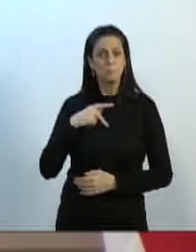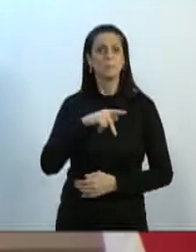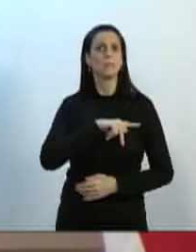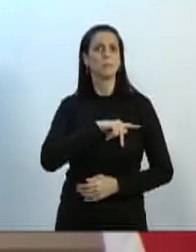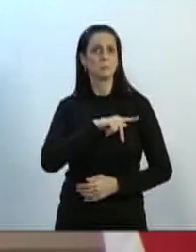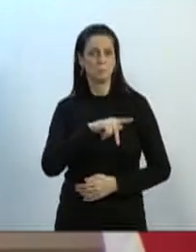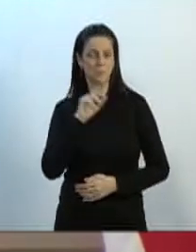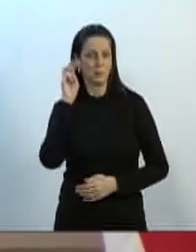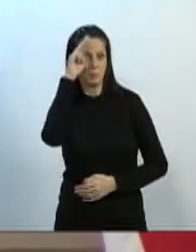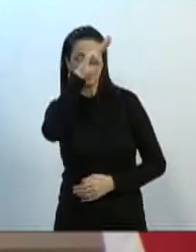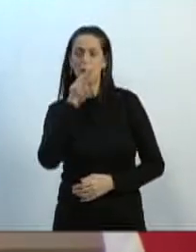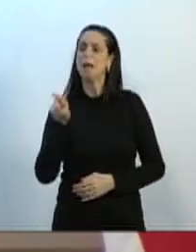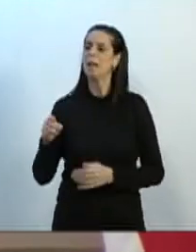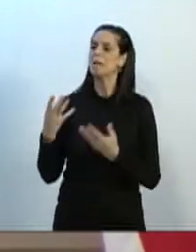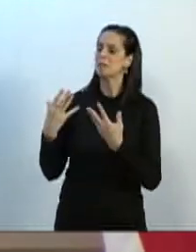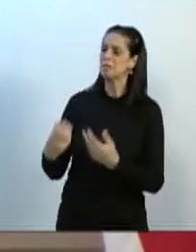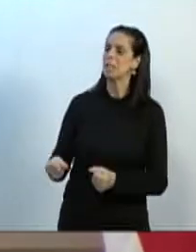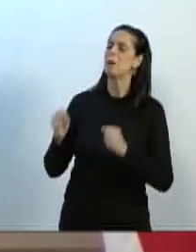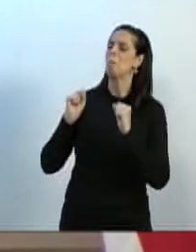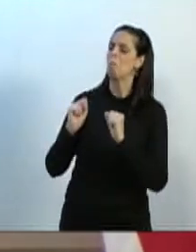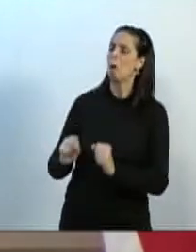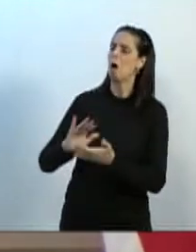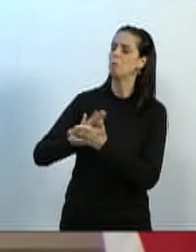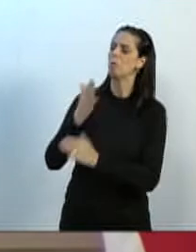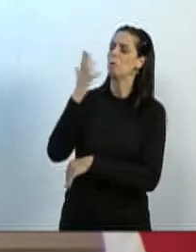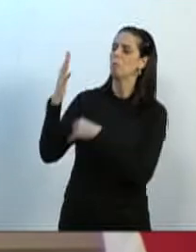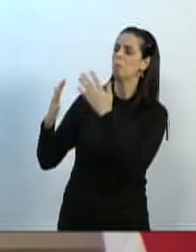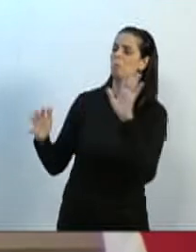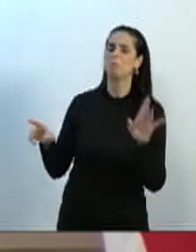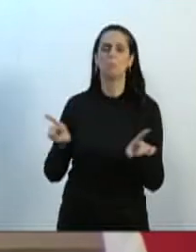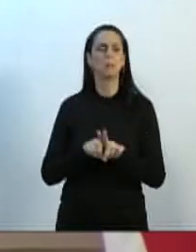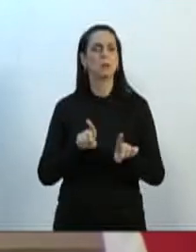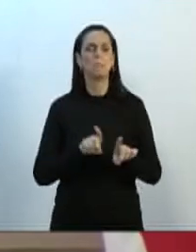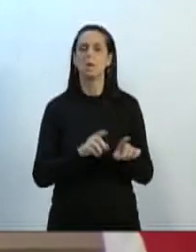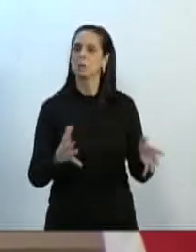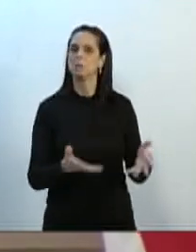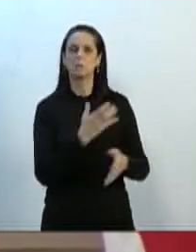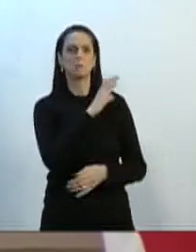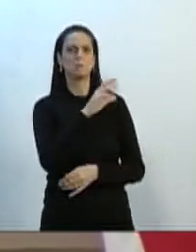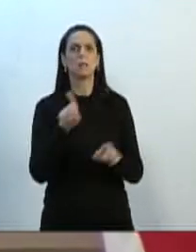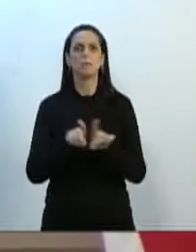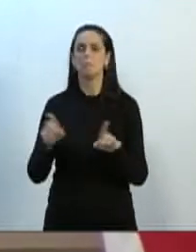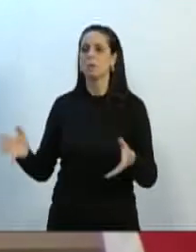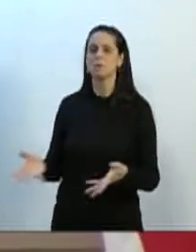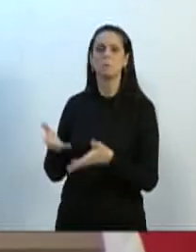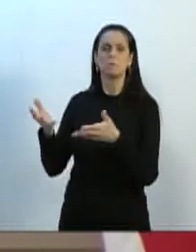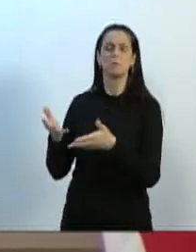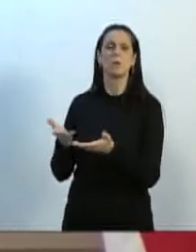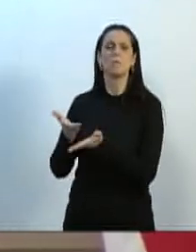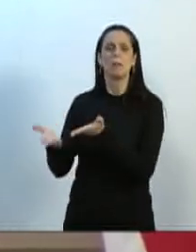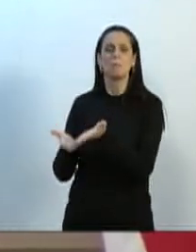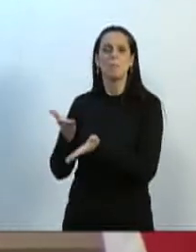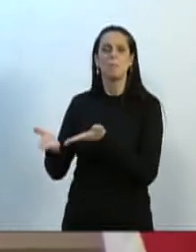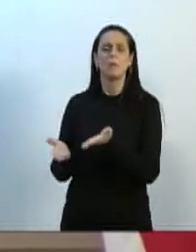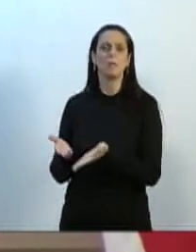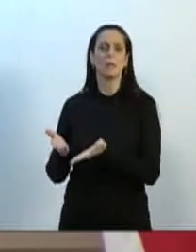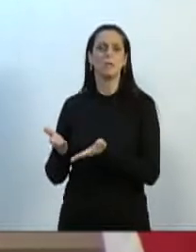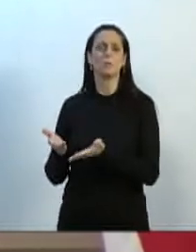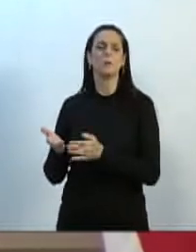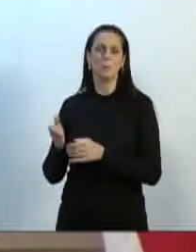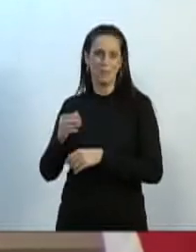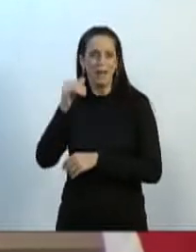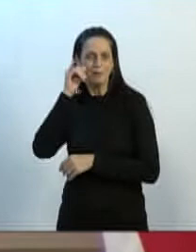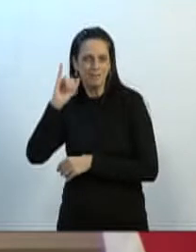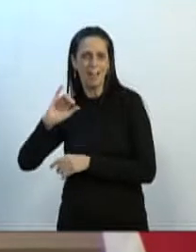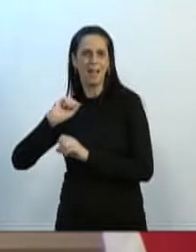destruição das florestas e dos povos originários, nega a ciência, incentiva o tratamento precoce sem nenhuma evidência científica,